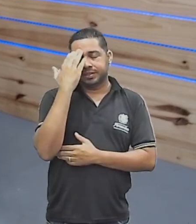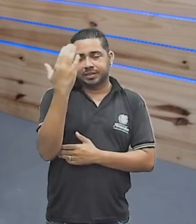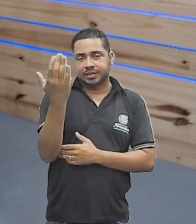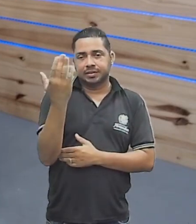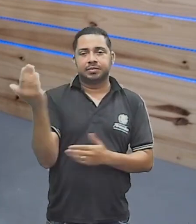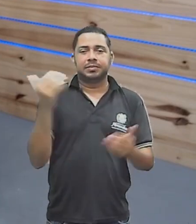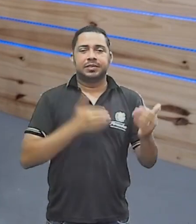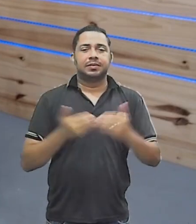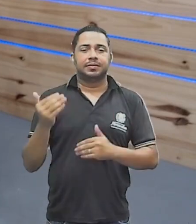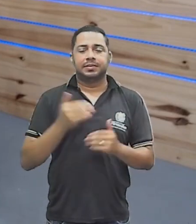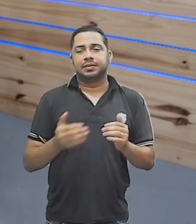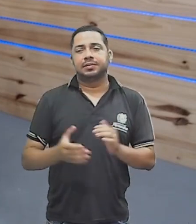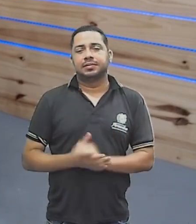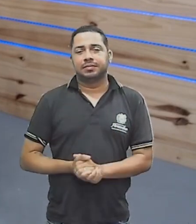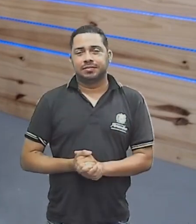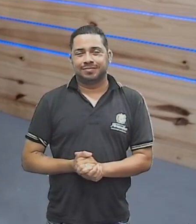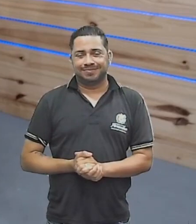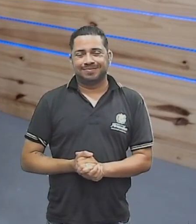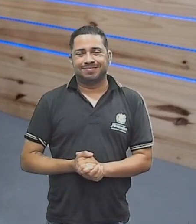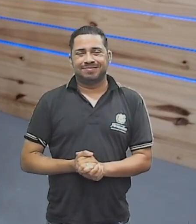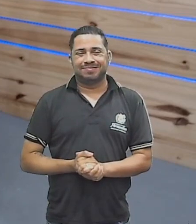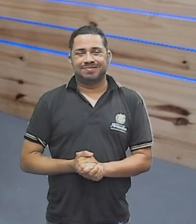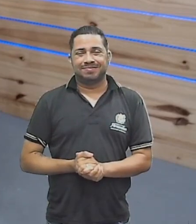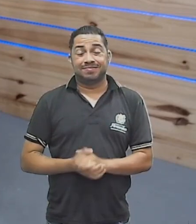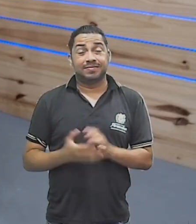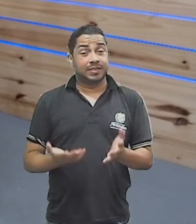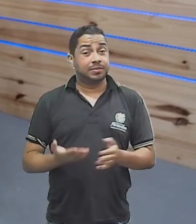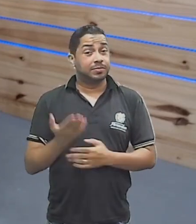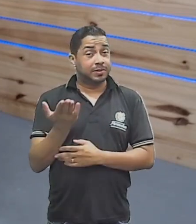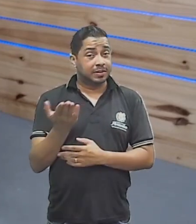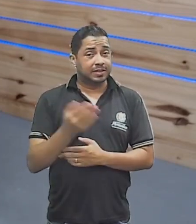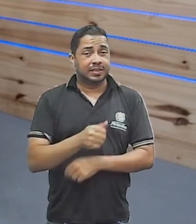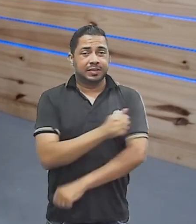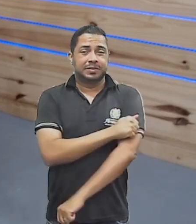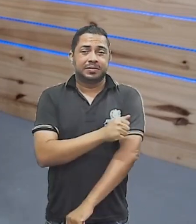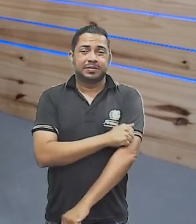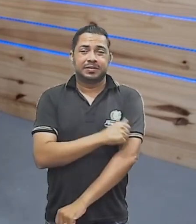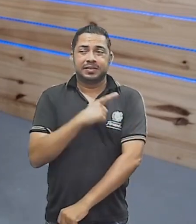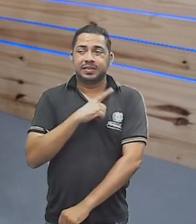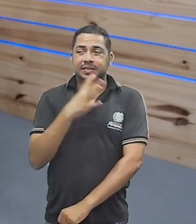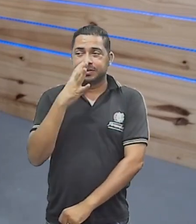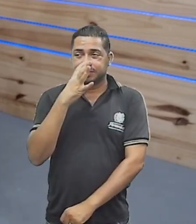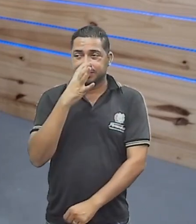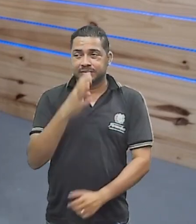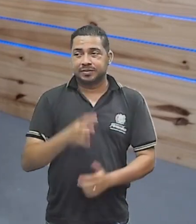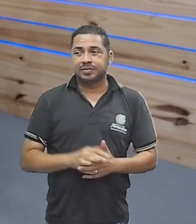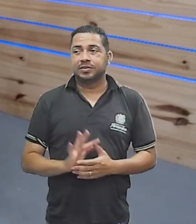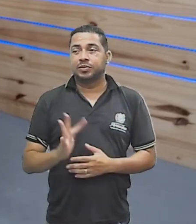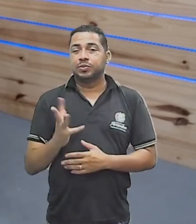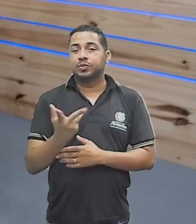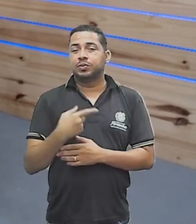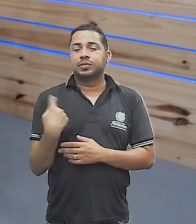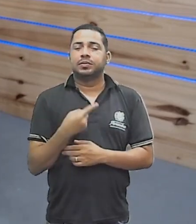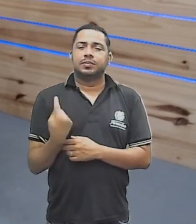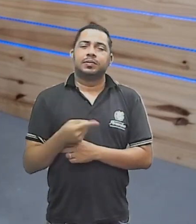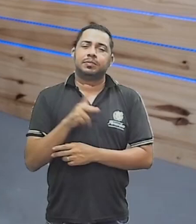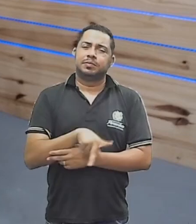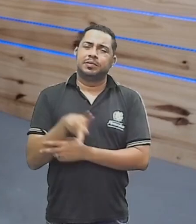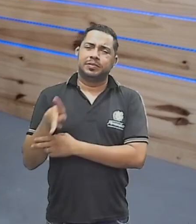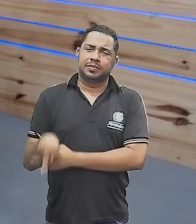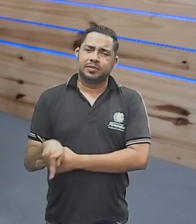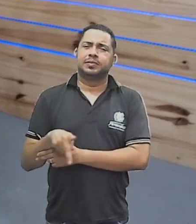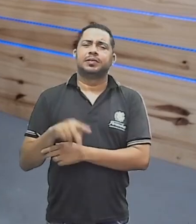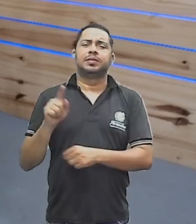sua participação. E você, estudante que está aí assistindo, ó, todos os nossos professores, todos